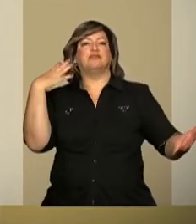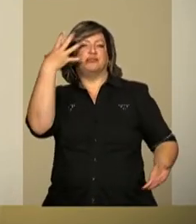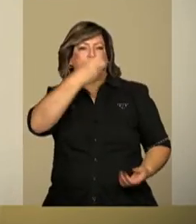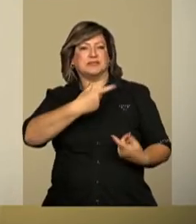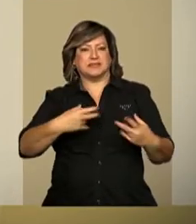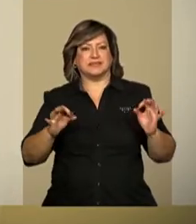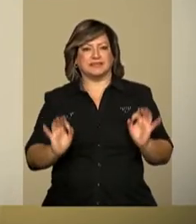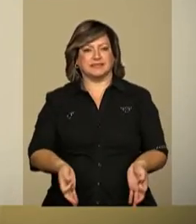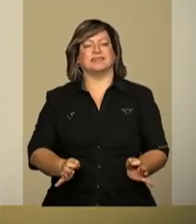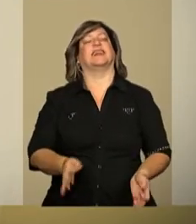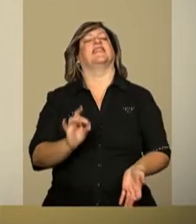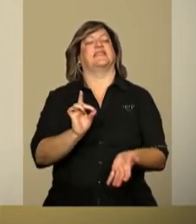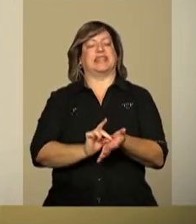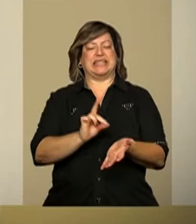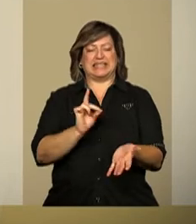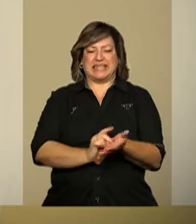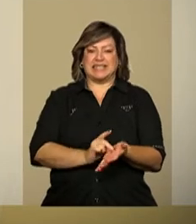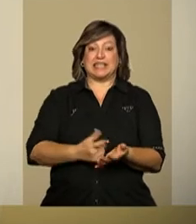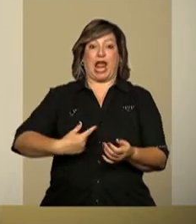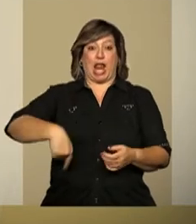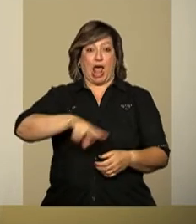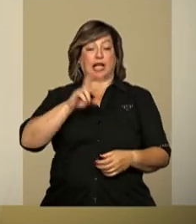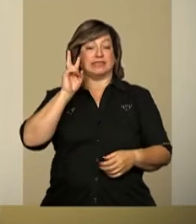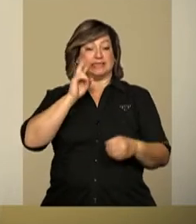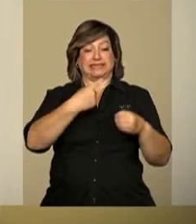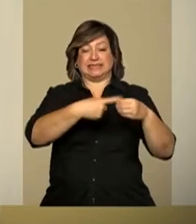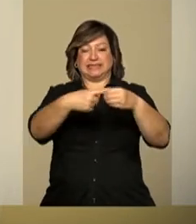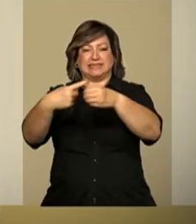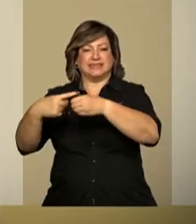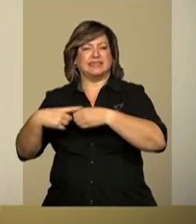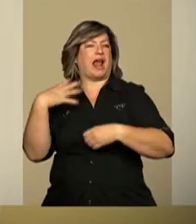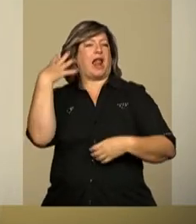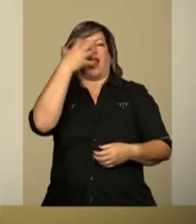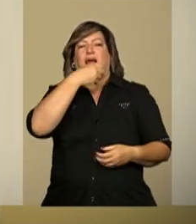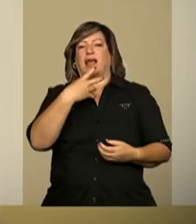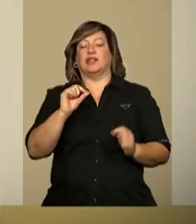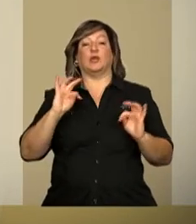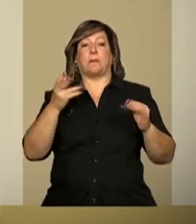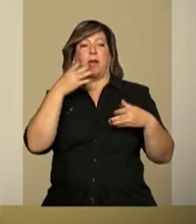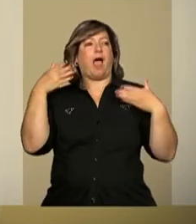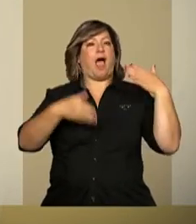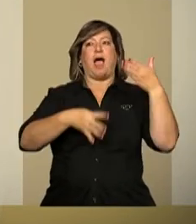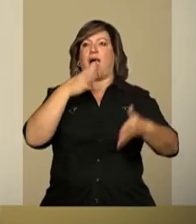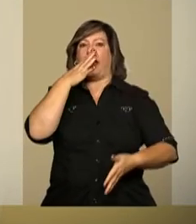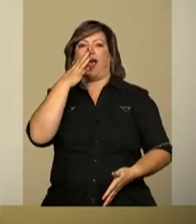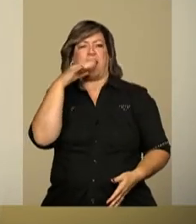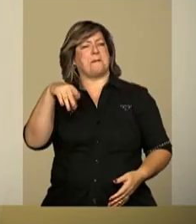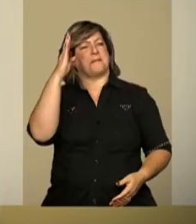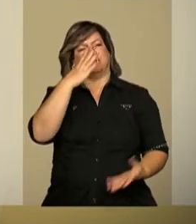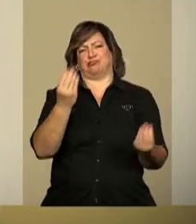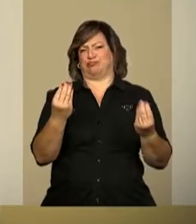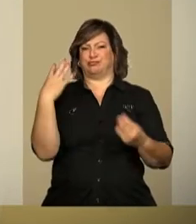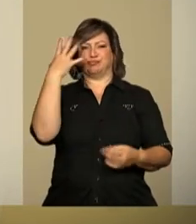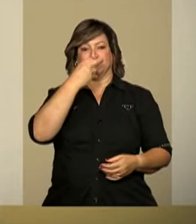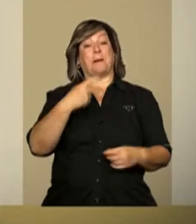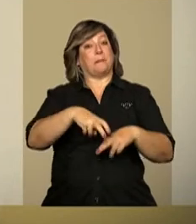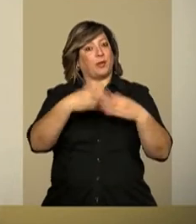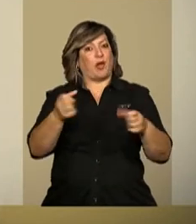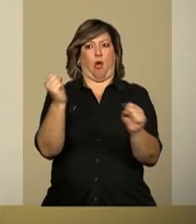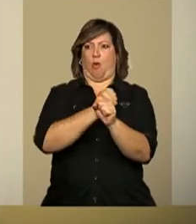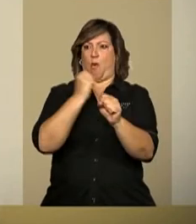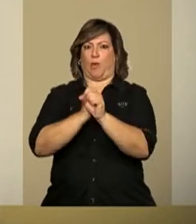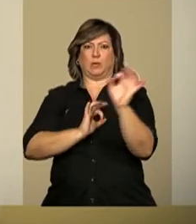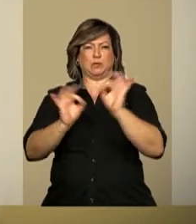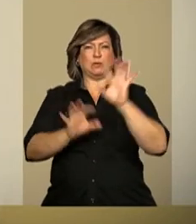Luciano É sim nossas cidades históricas são lindas e Encantam a todos que as conhecem é por isso que nós vamos revitalizar